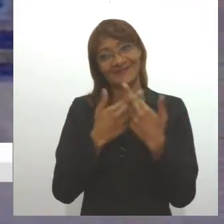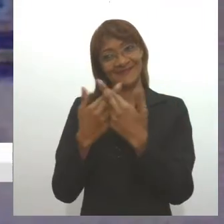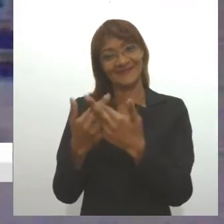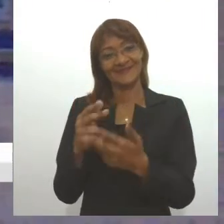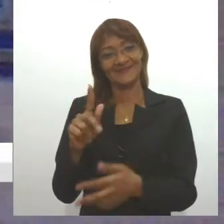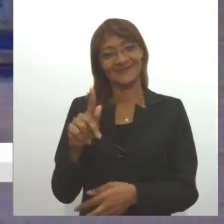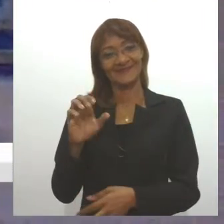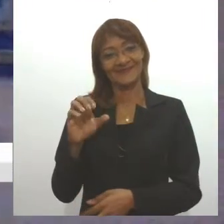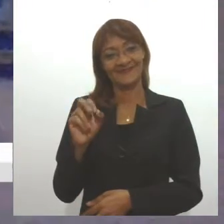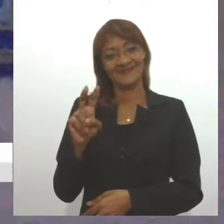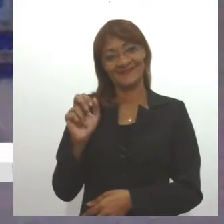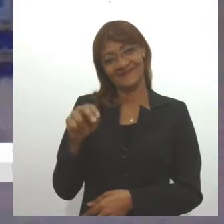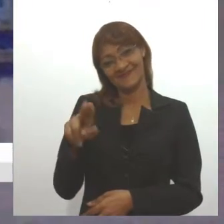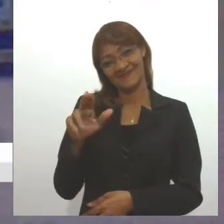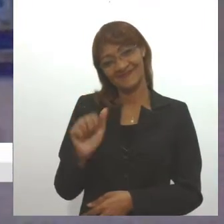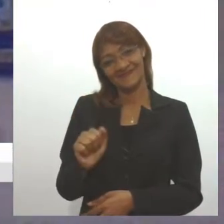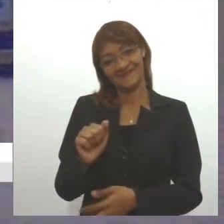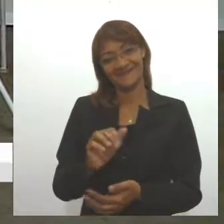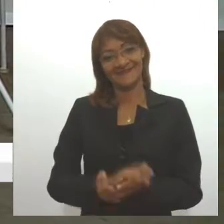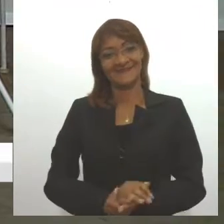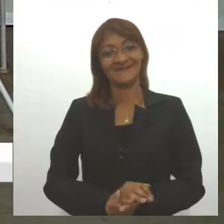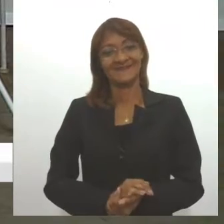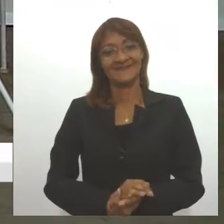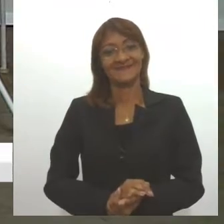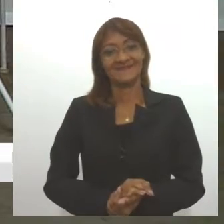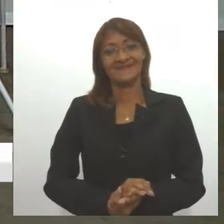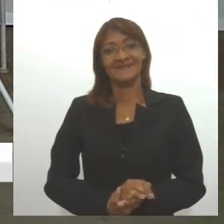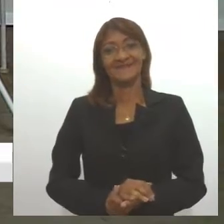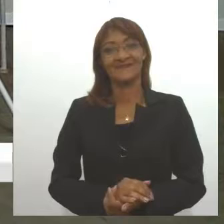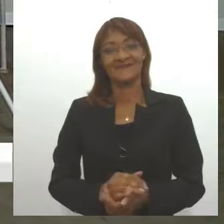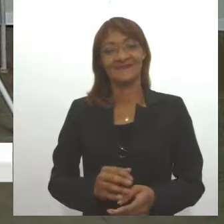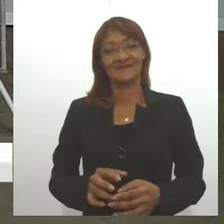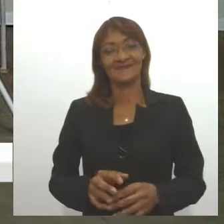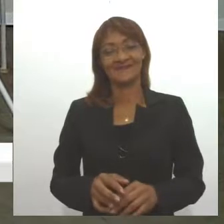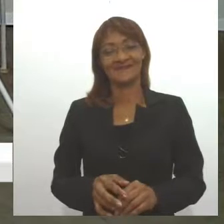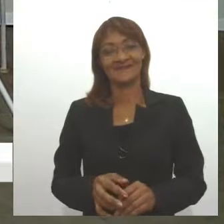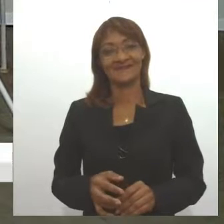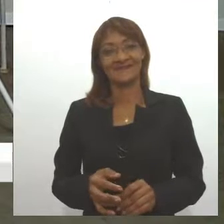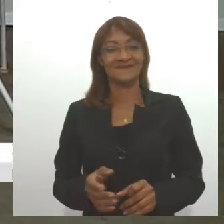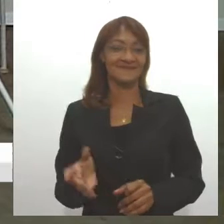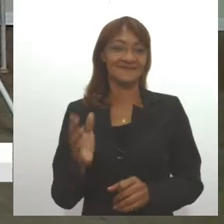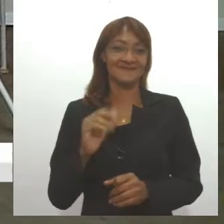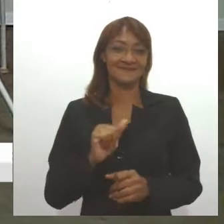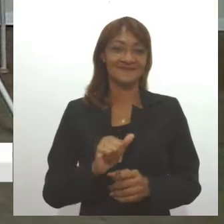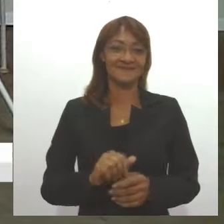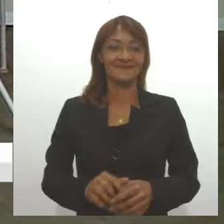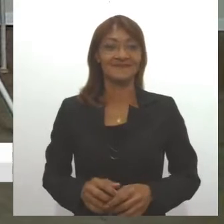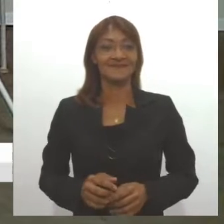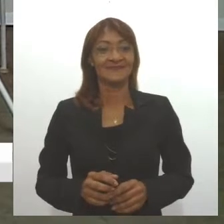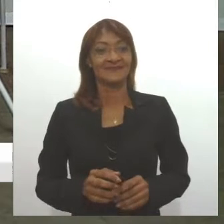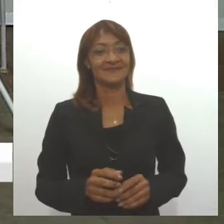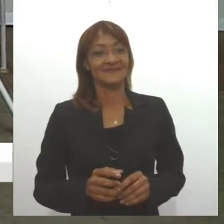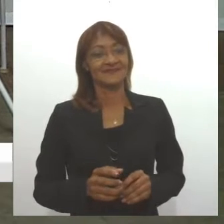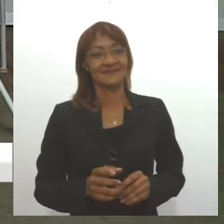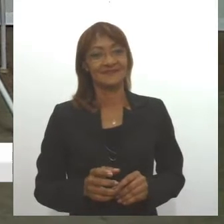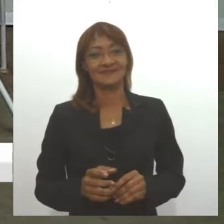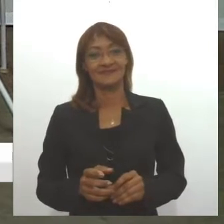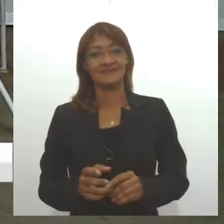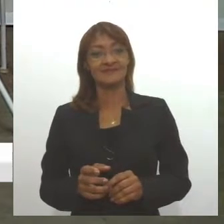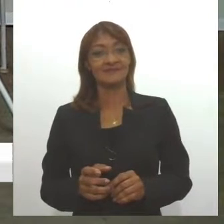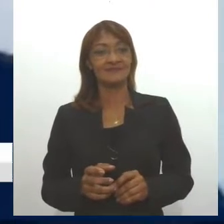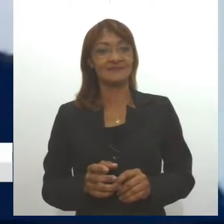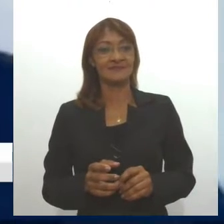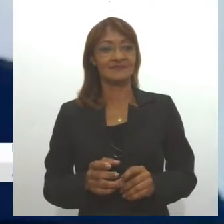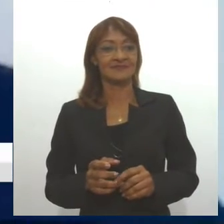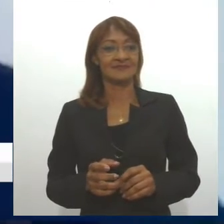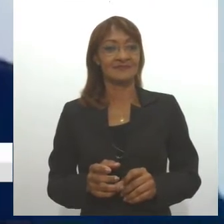deu um cruzamento aí para ela, para não falar tudo. Vamos lá, Giovana. Mas é isso, os conselhos, eles